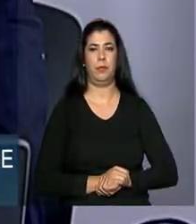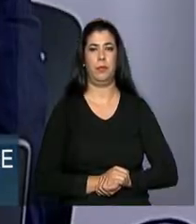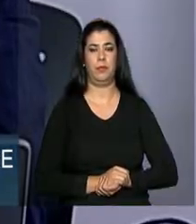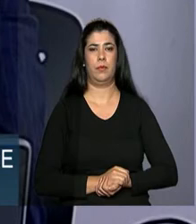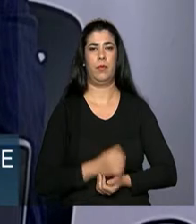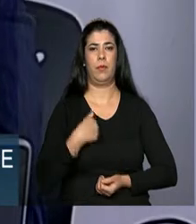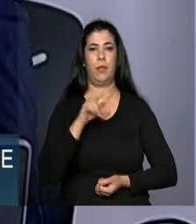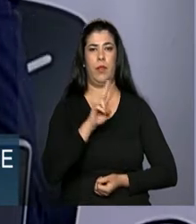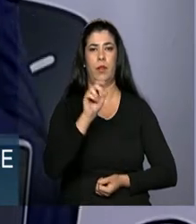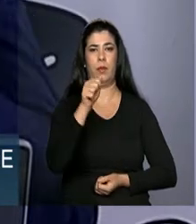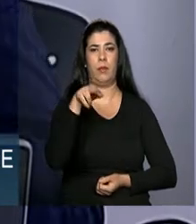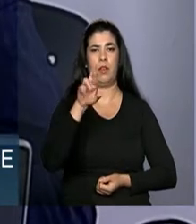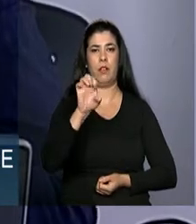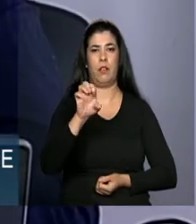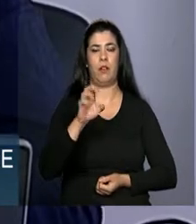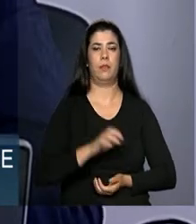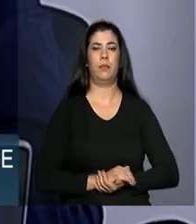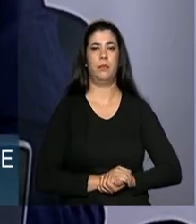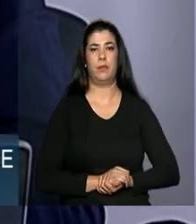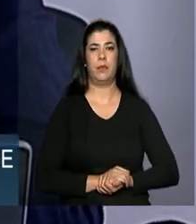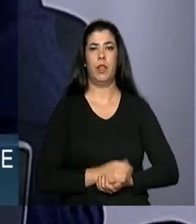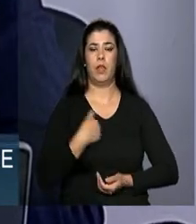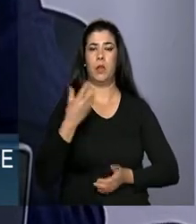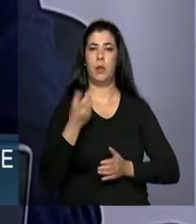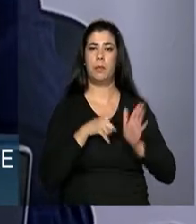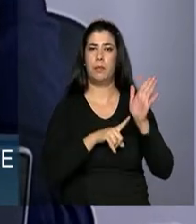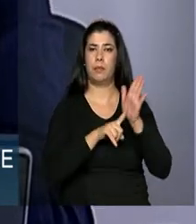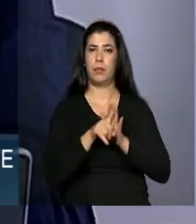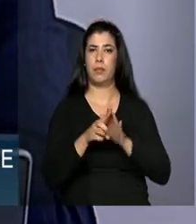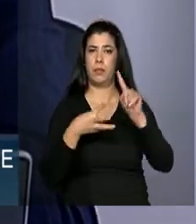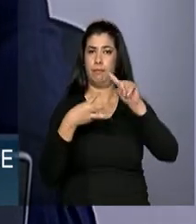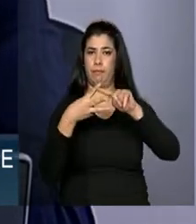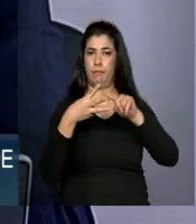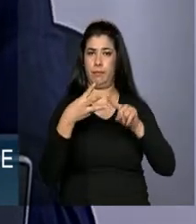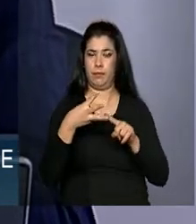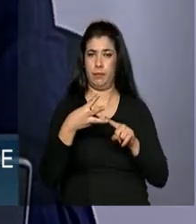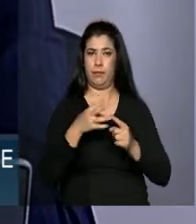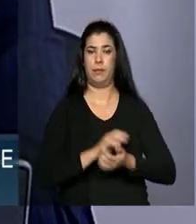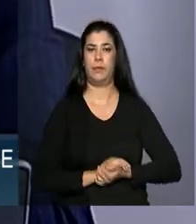André de Souza, do Globo. São três perguntas, na verdade.